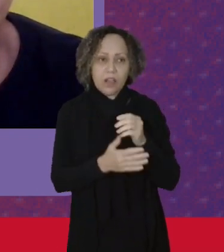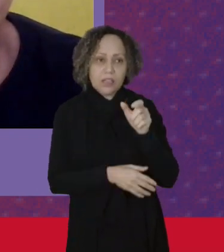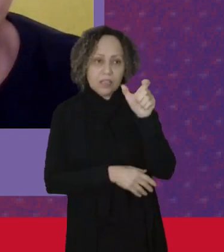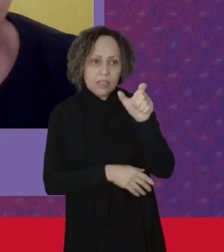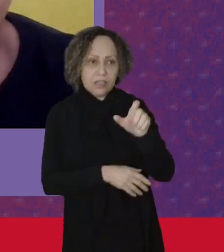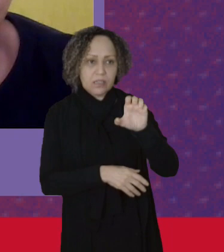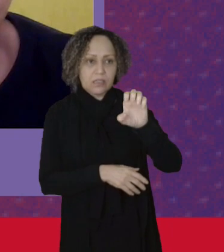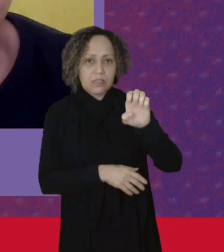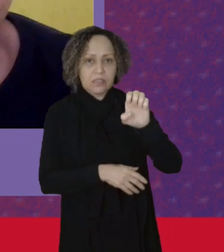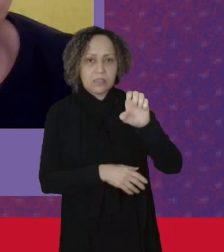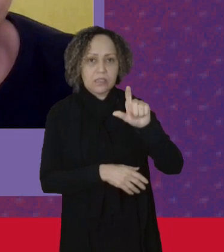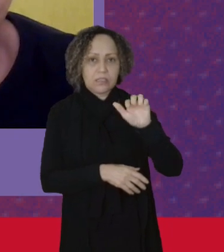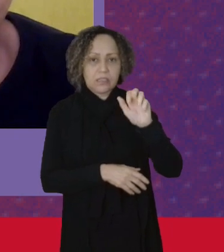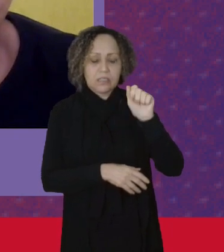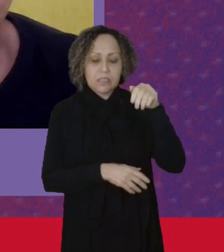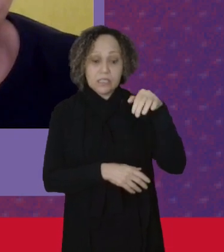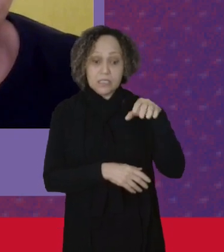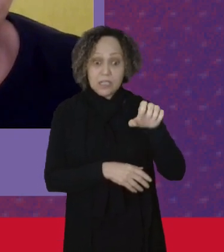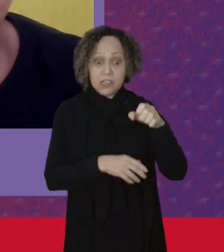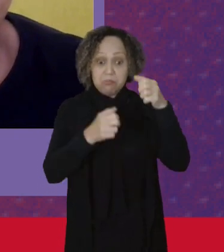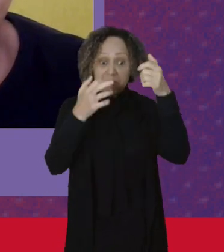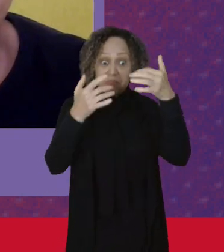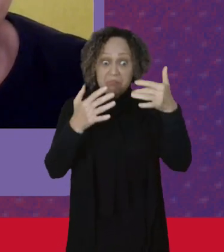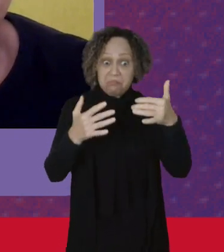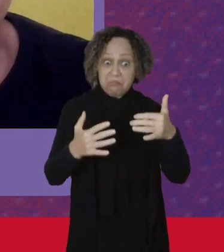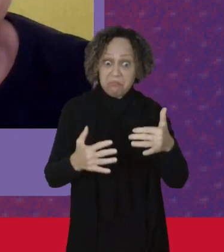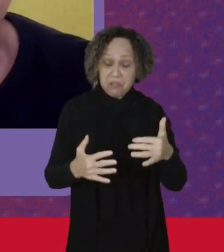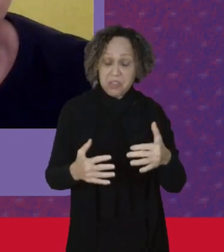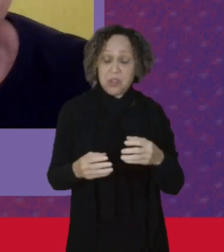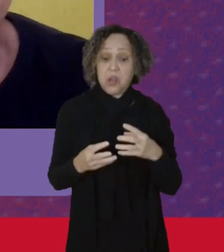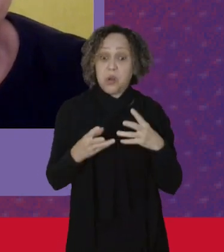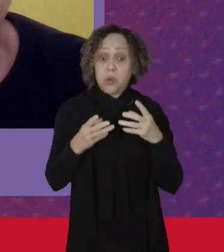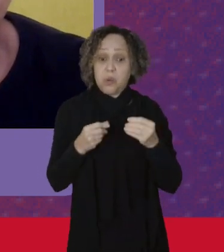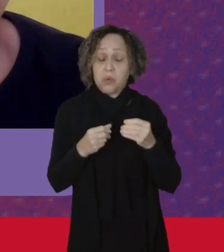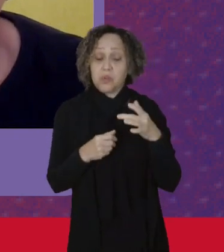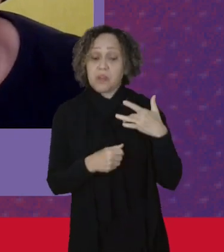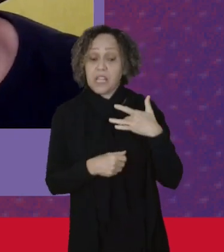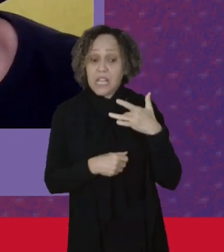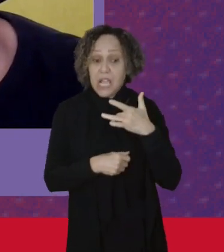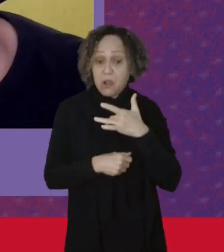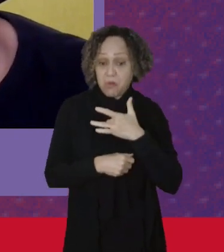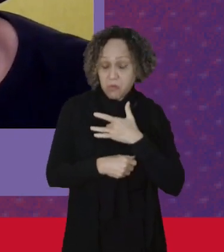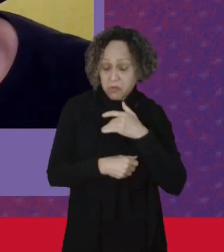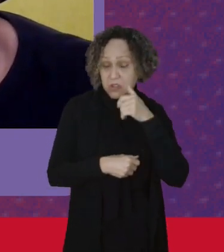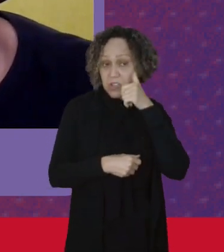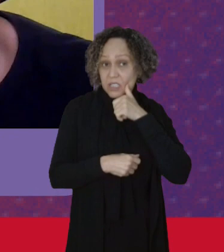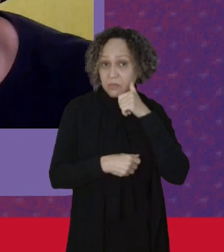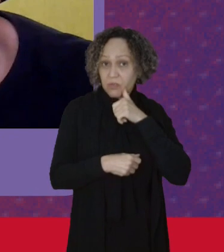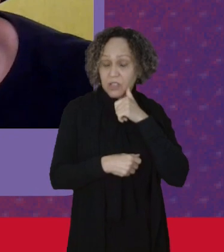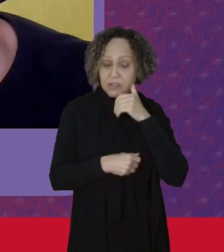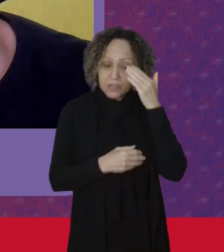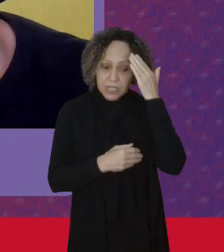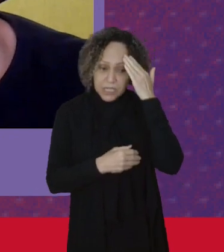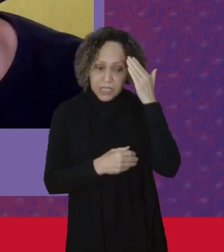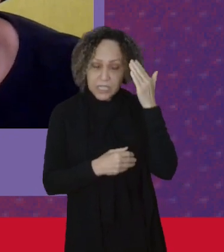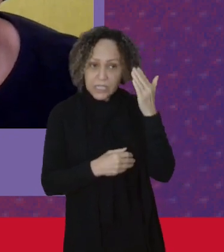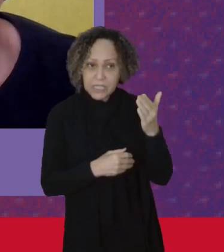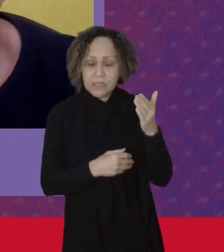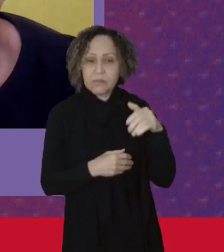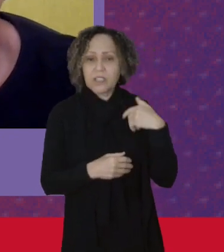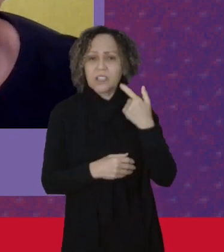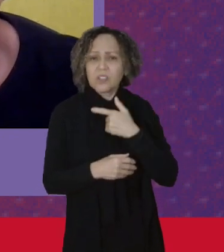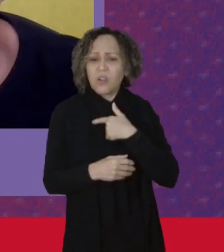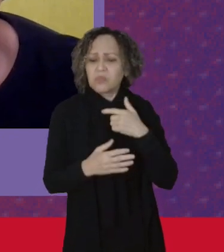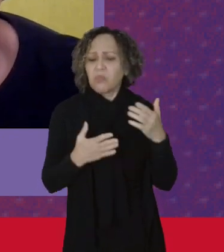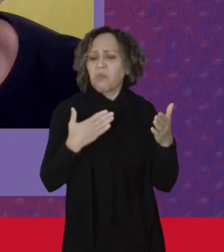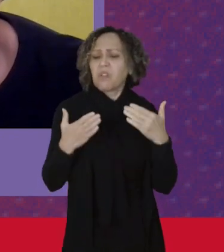panorama da questão da saúde mental das mulheres, e eu queria aproveitar o fato de que a Graziella é psicóloga, para a gente conversar um pouco